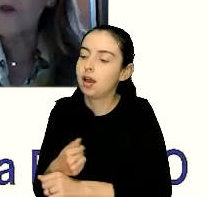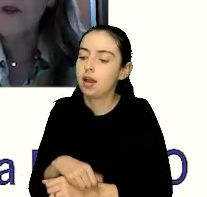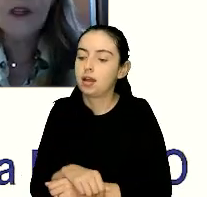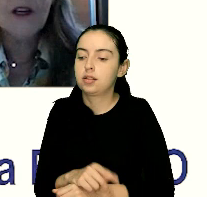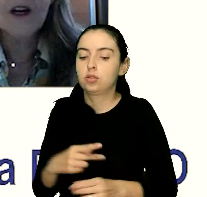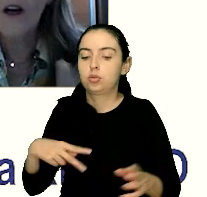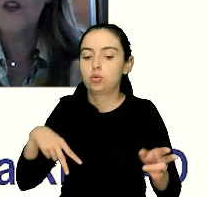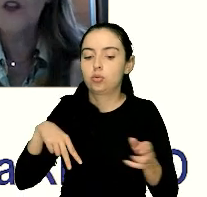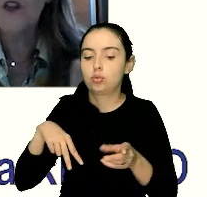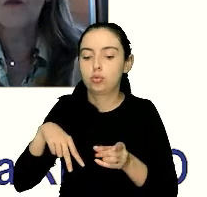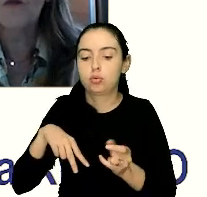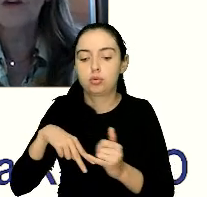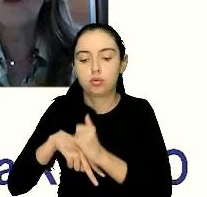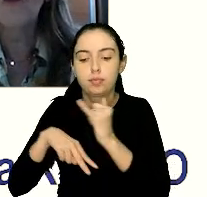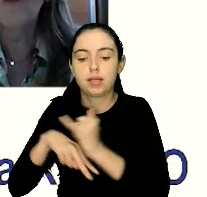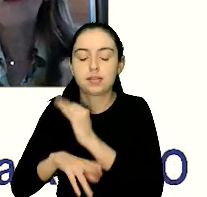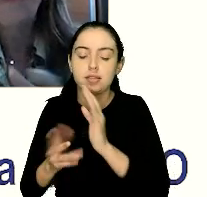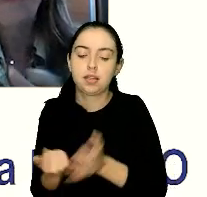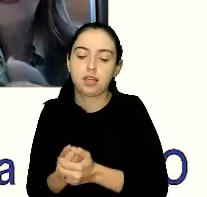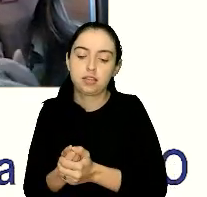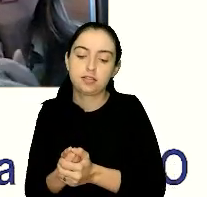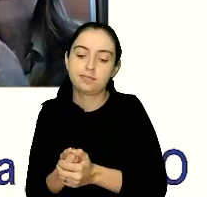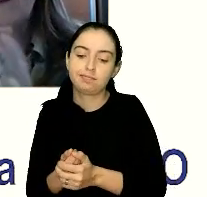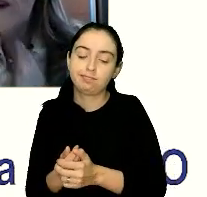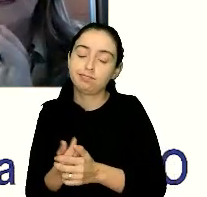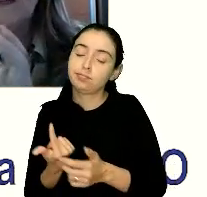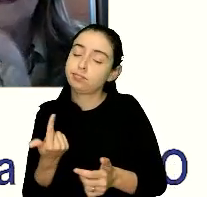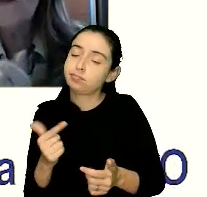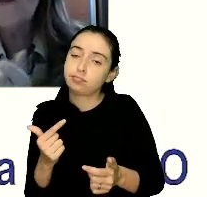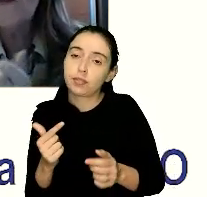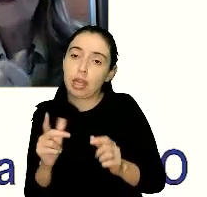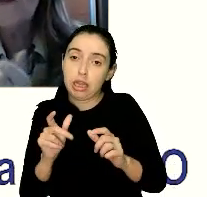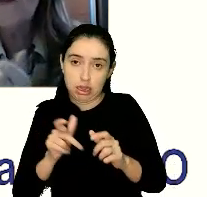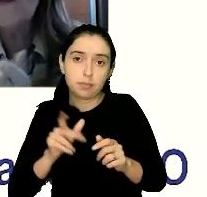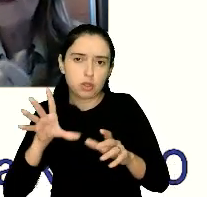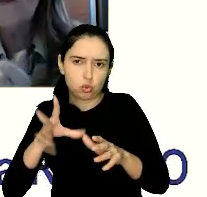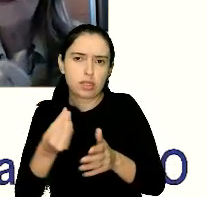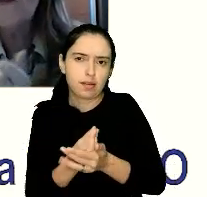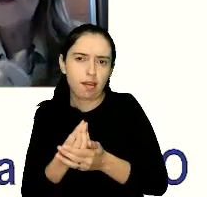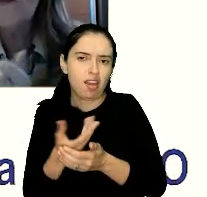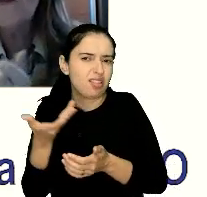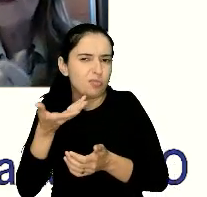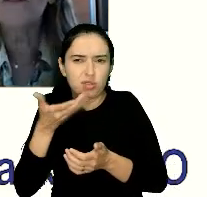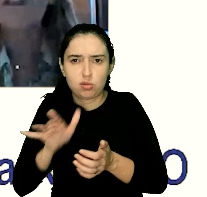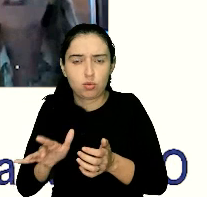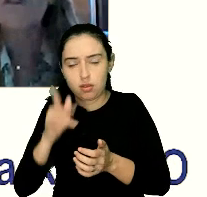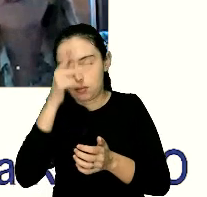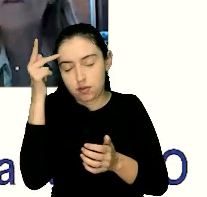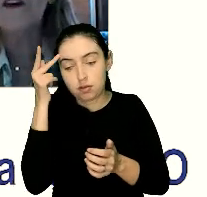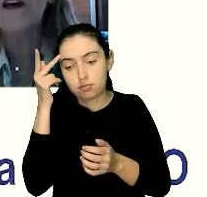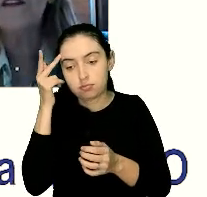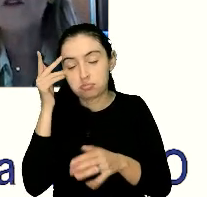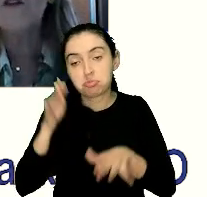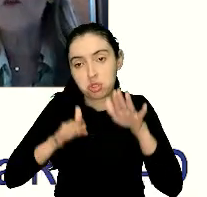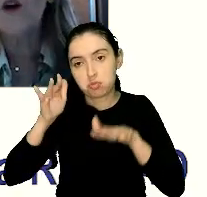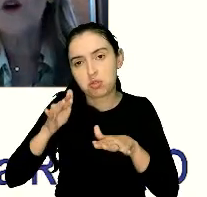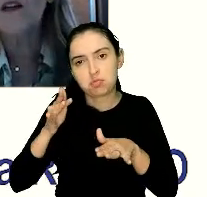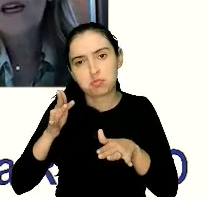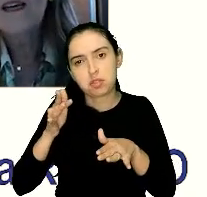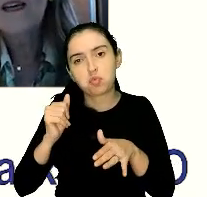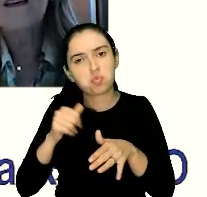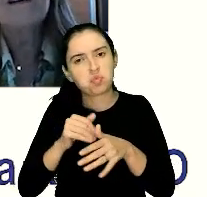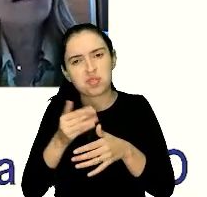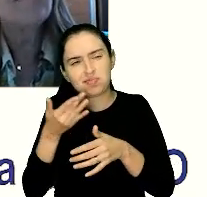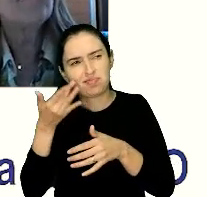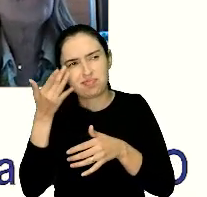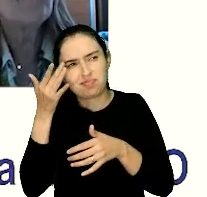pessoas que não se encaixam no trabalho noturno. Então, é uma questão de compatibilizar, né? Se você não estiver